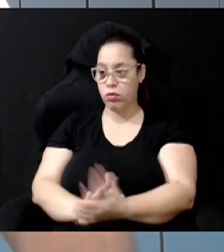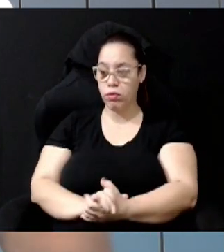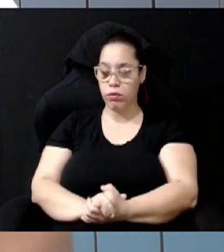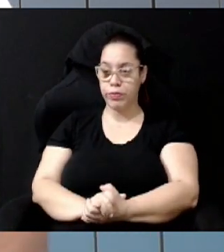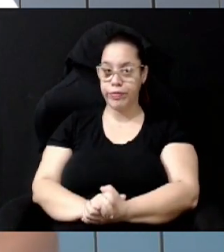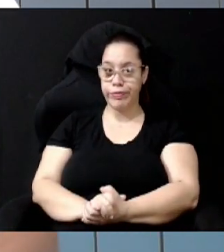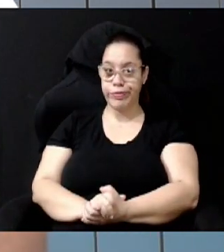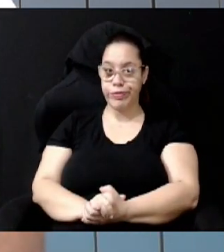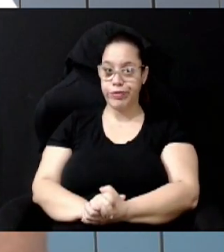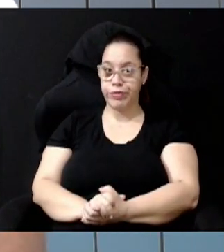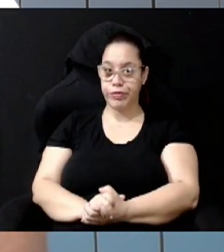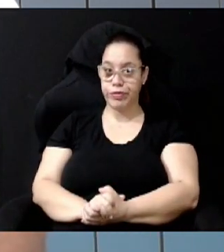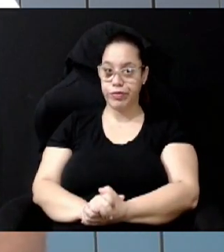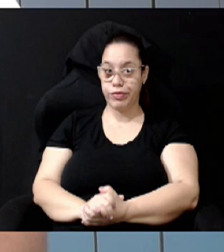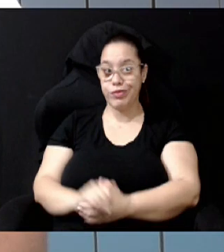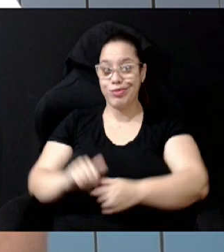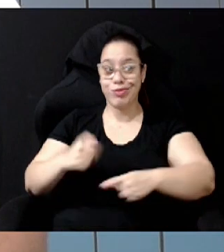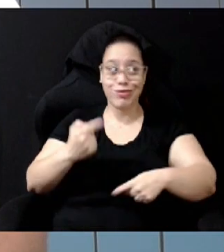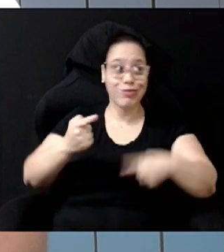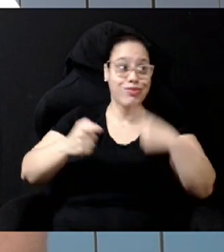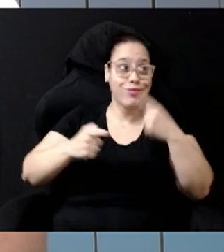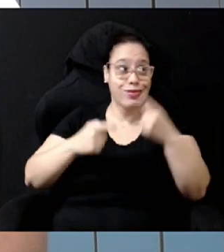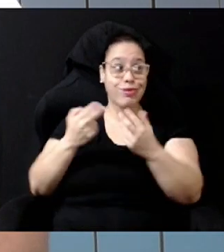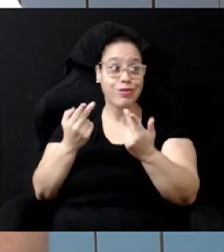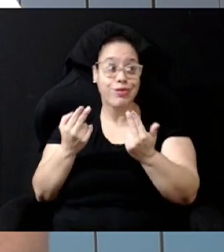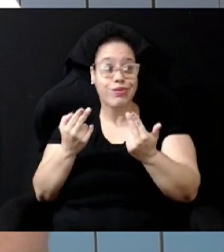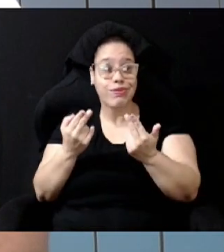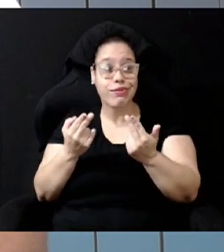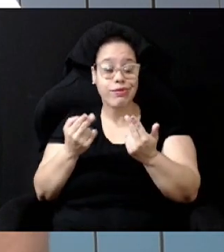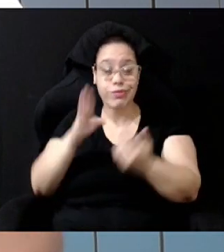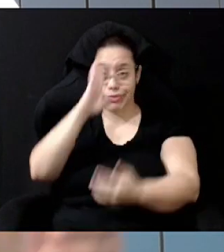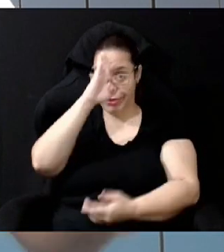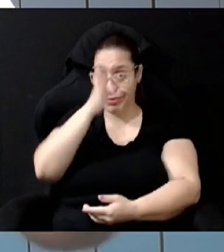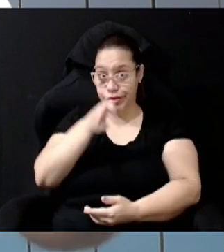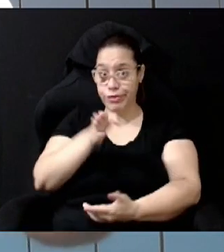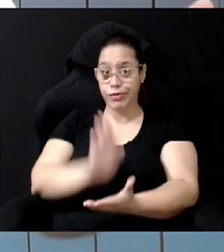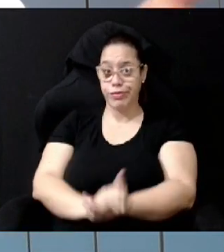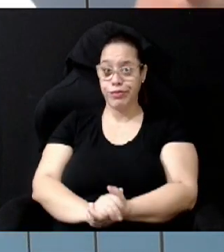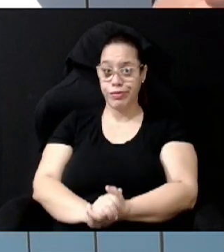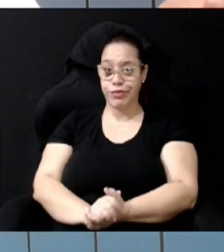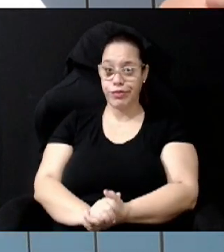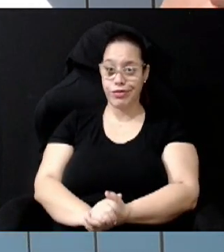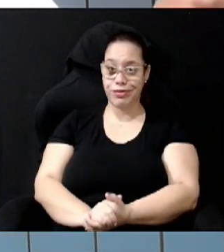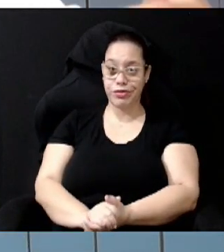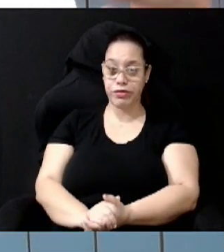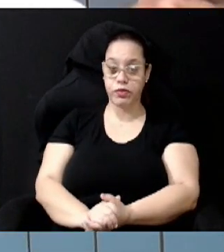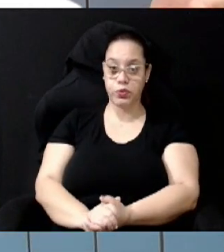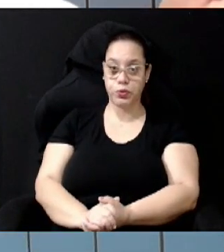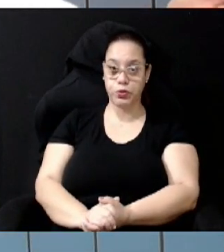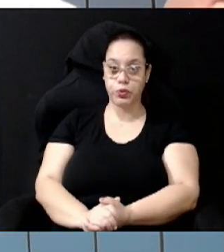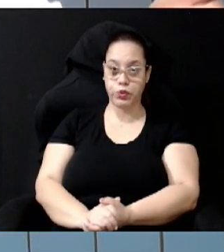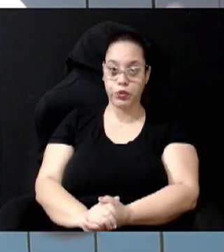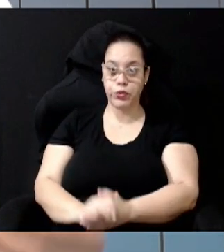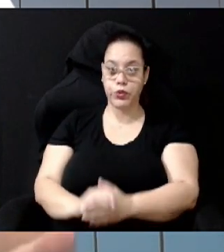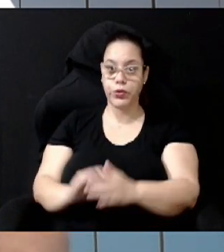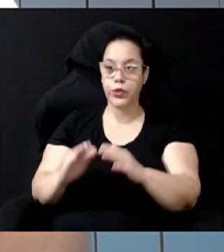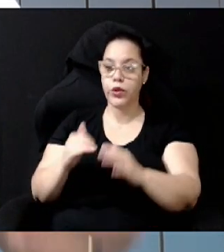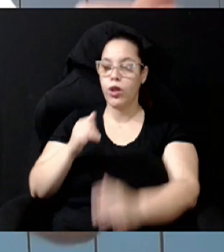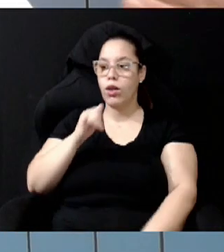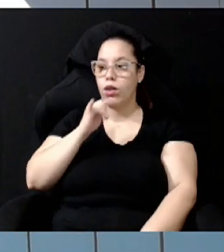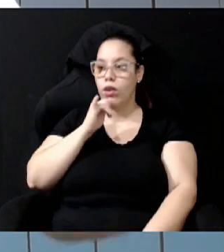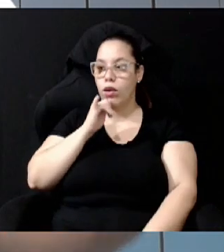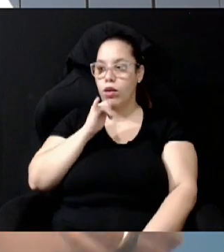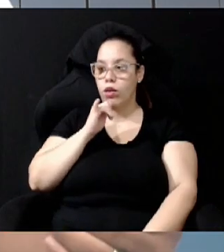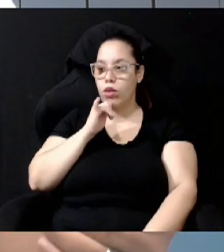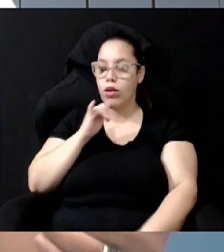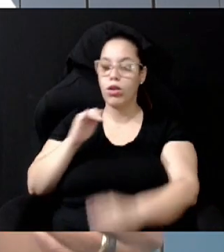os demais semelhantes, principalmente. Você veja, a cidade de Valinhos, nosso município vizinho aqui,